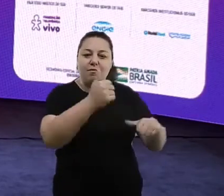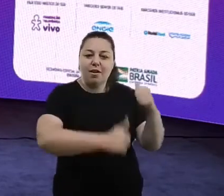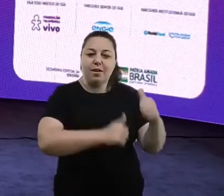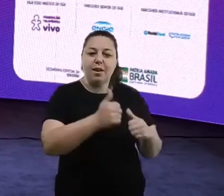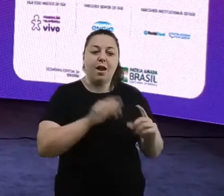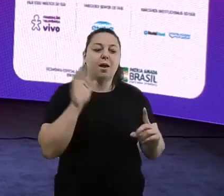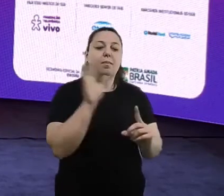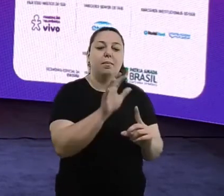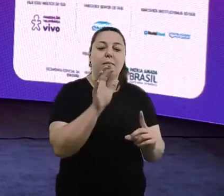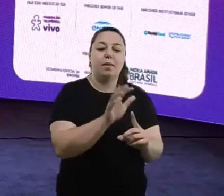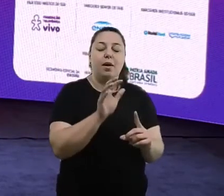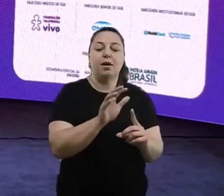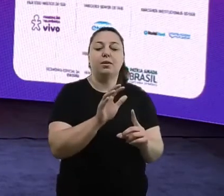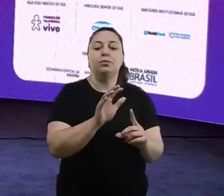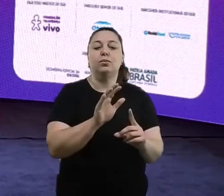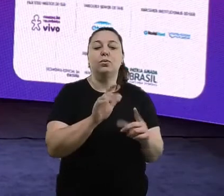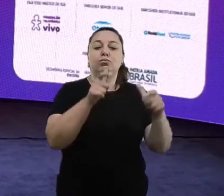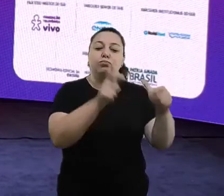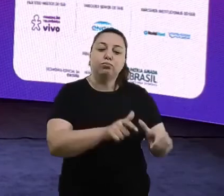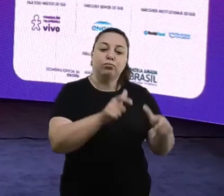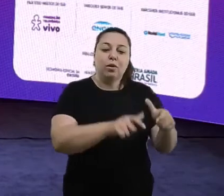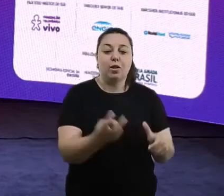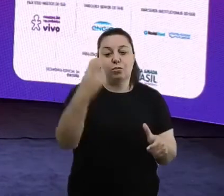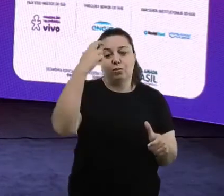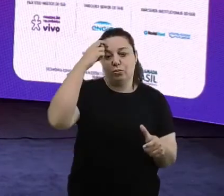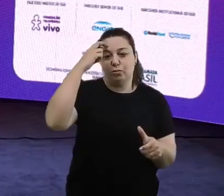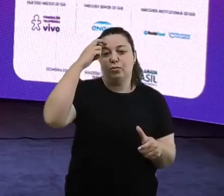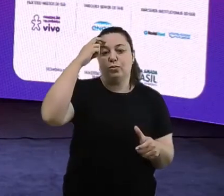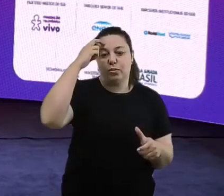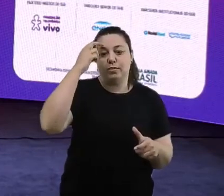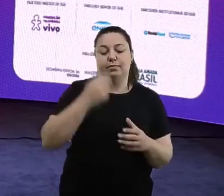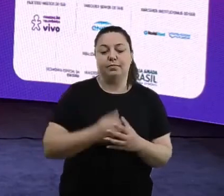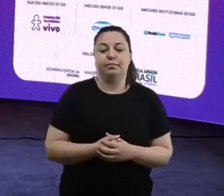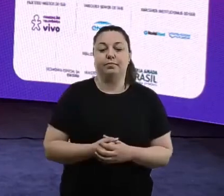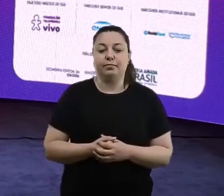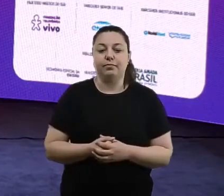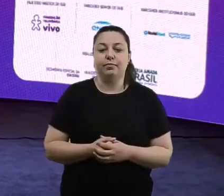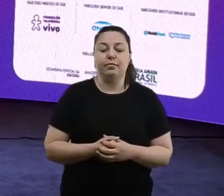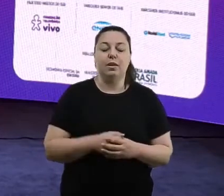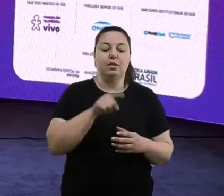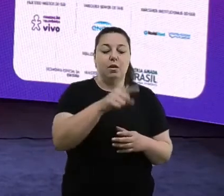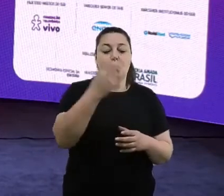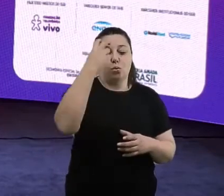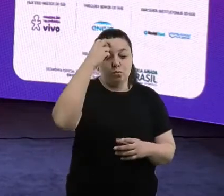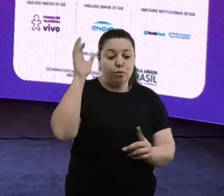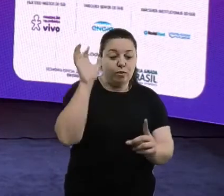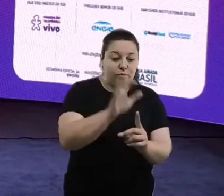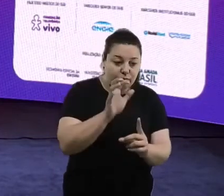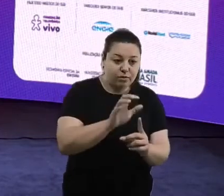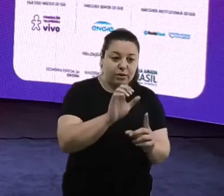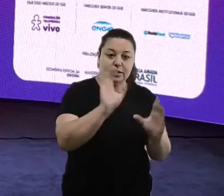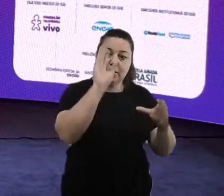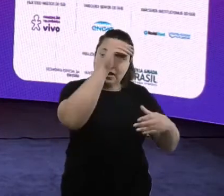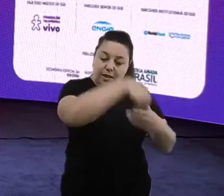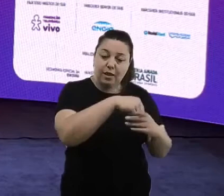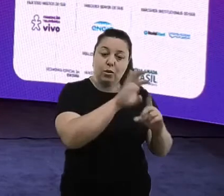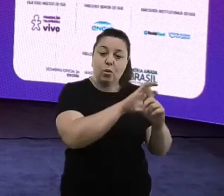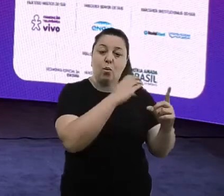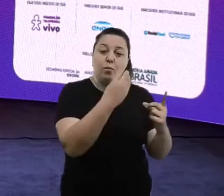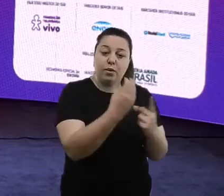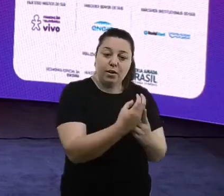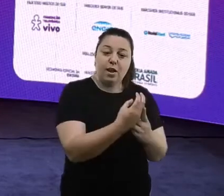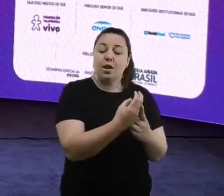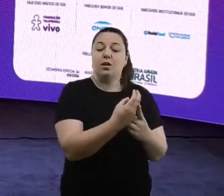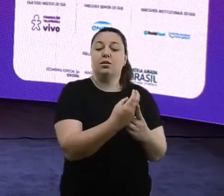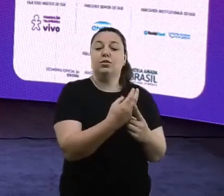órgãos que eles constroem constroem e gerenciam dentro das comunidades que eles têm atuação, né, e então a gente desenvolveu